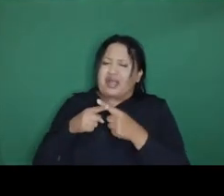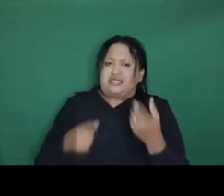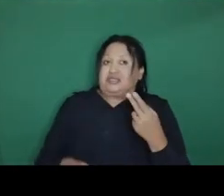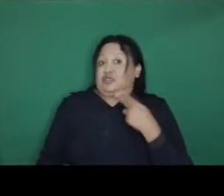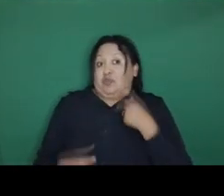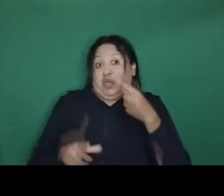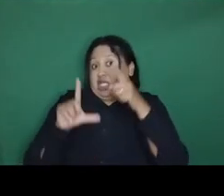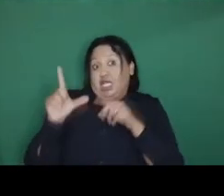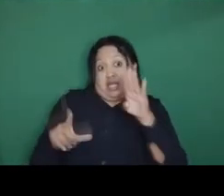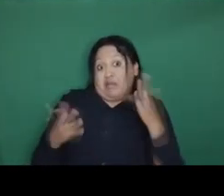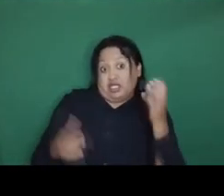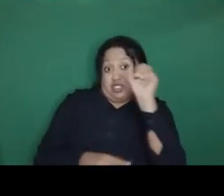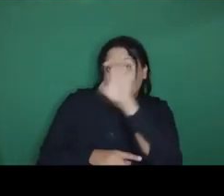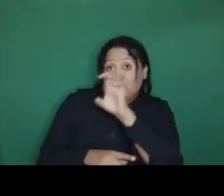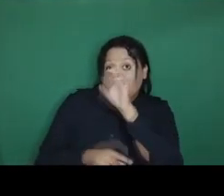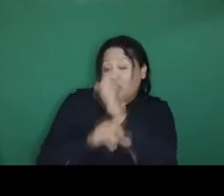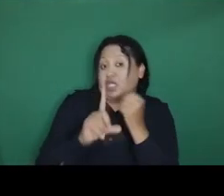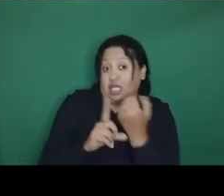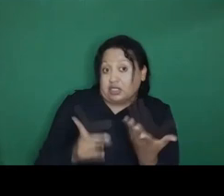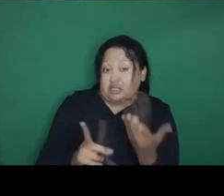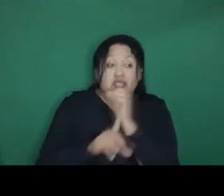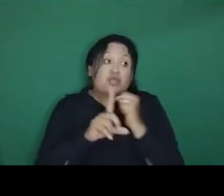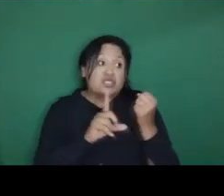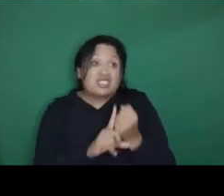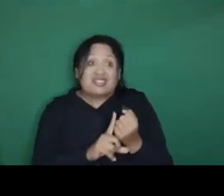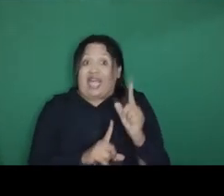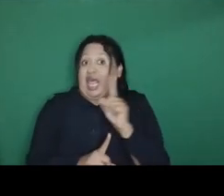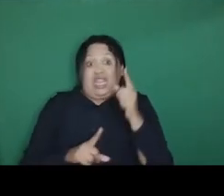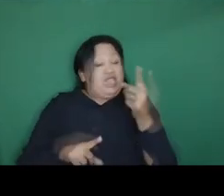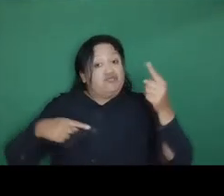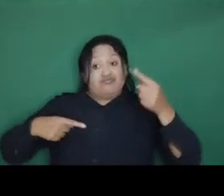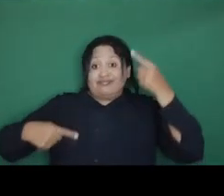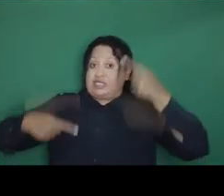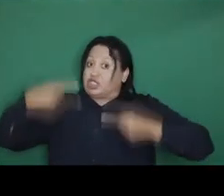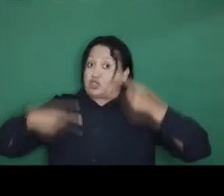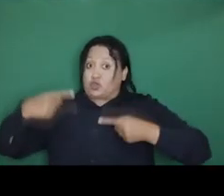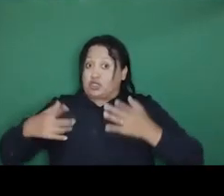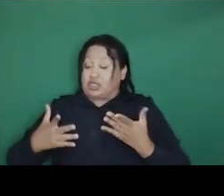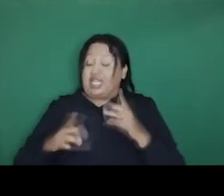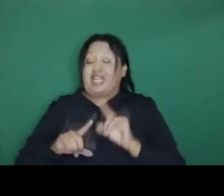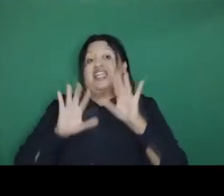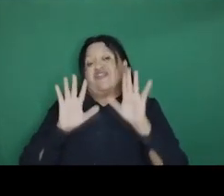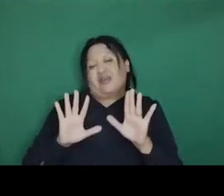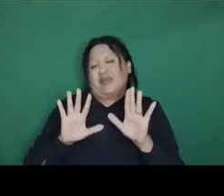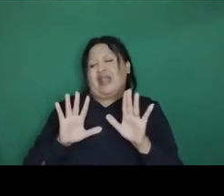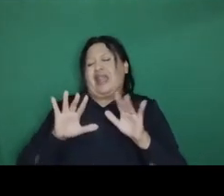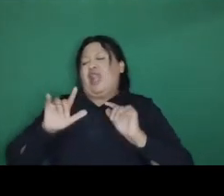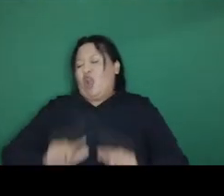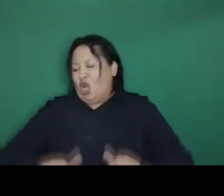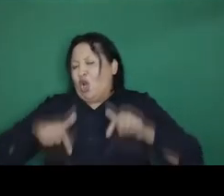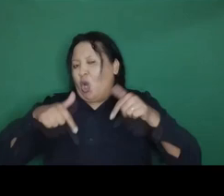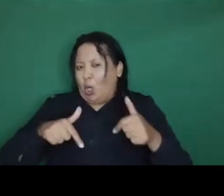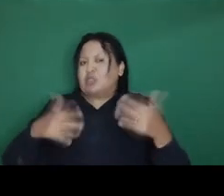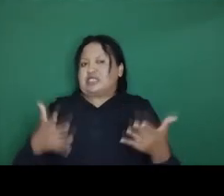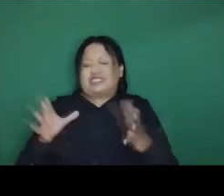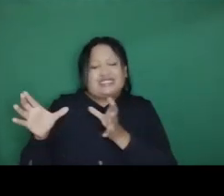discute né ele vai mais pela luta de classes é mais o objeto dele aí nada nem tanto mas não é ele fala de